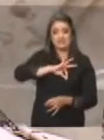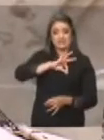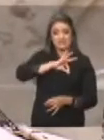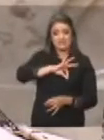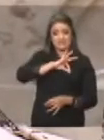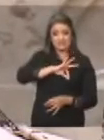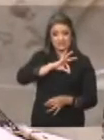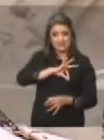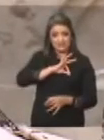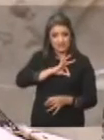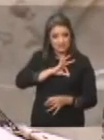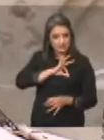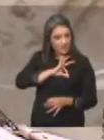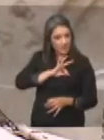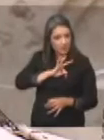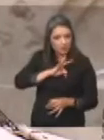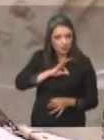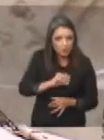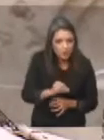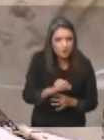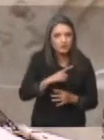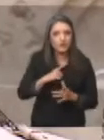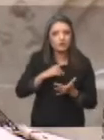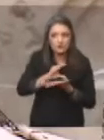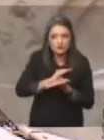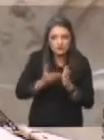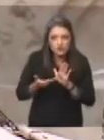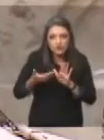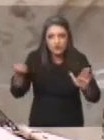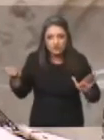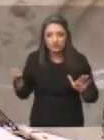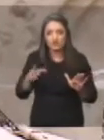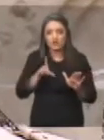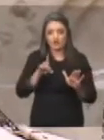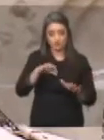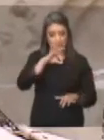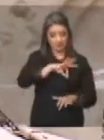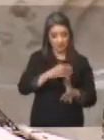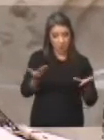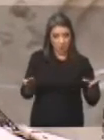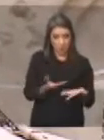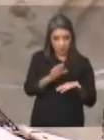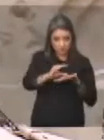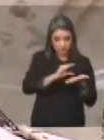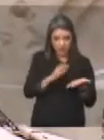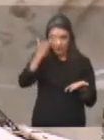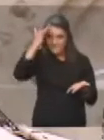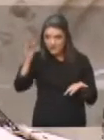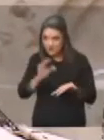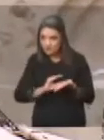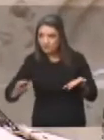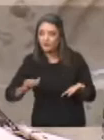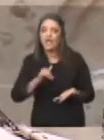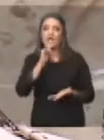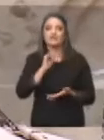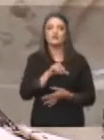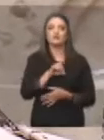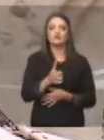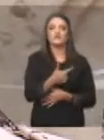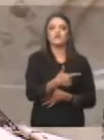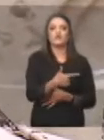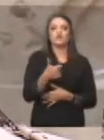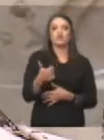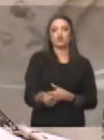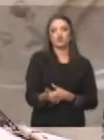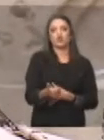nos dias em que foram depositados ou nas datas imediatamente subsequentes. Por exemplo, em 21 de 11 de 2000,